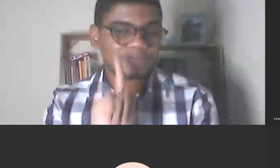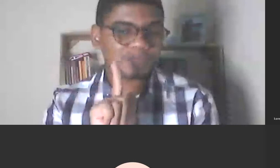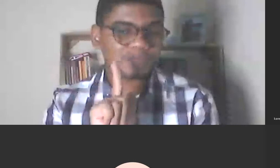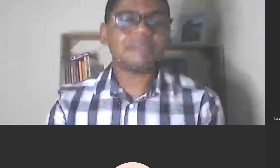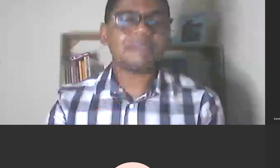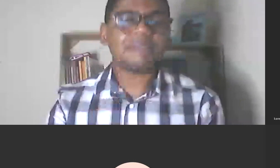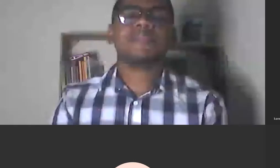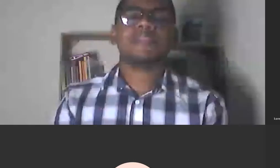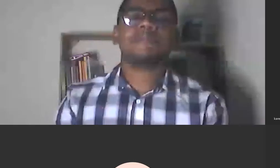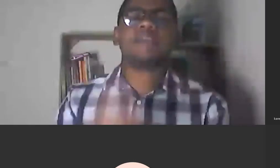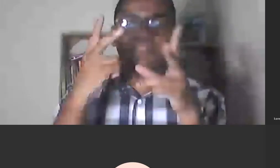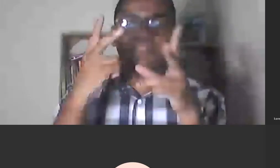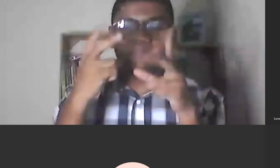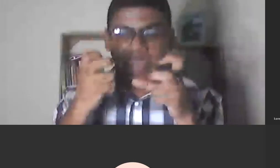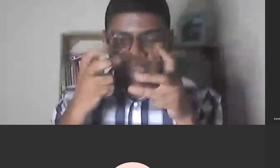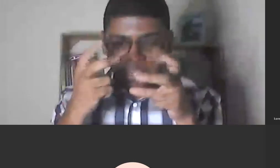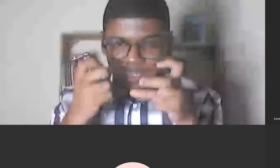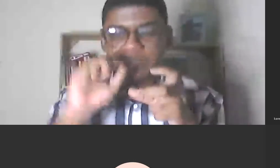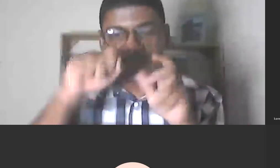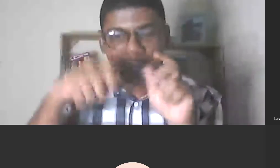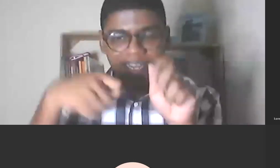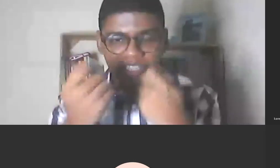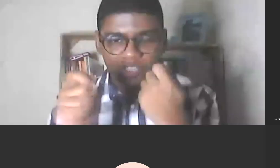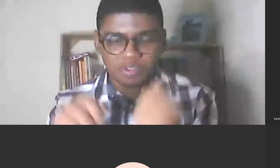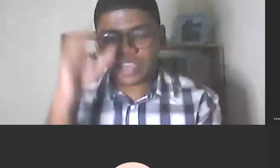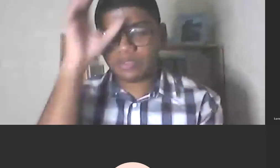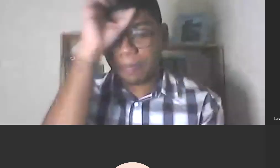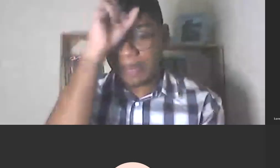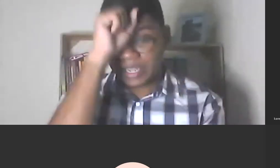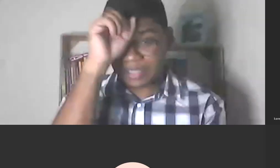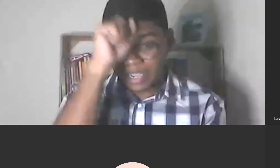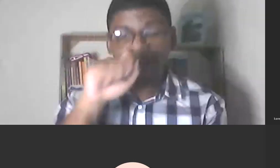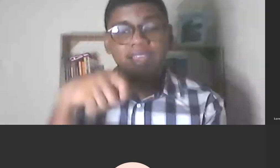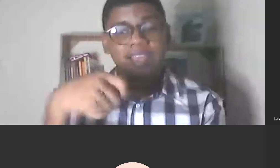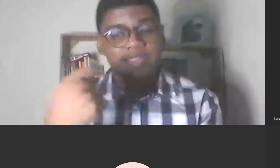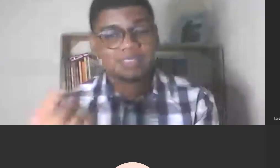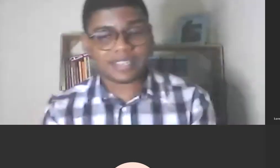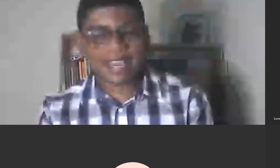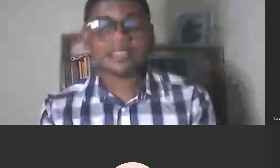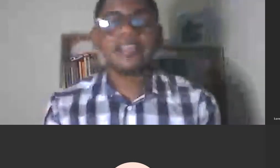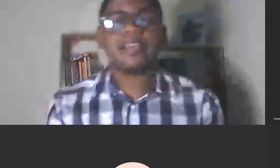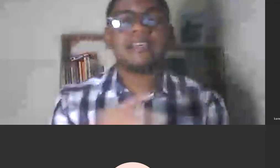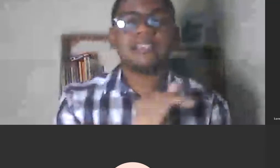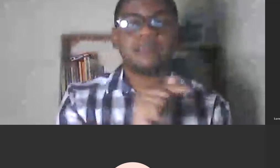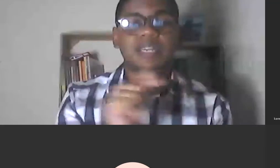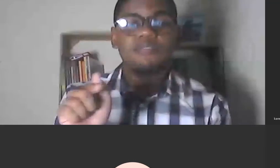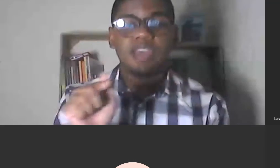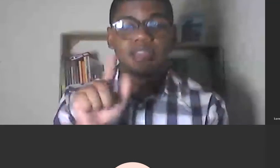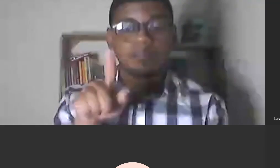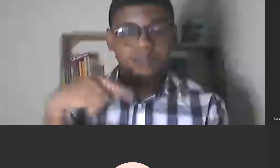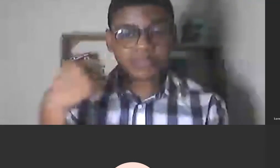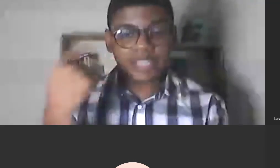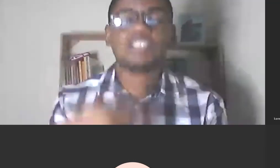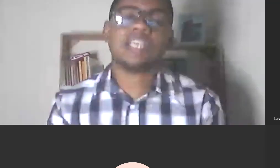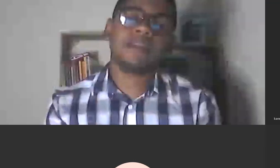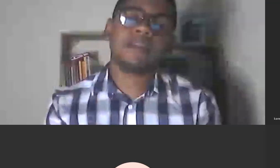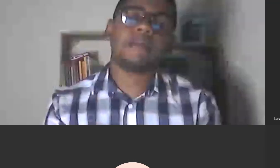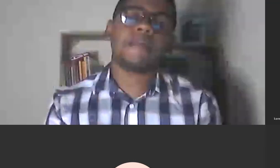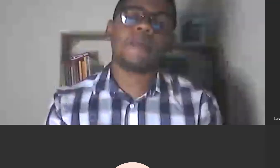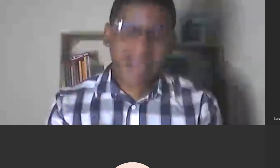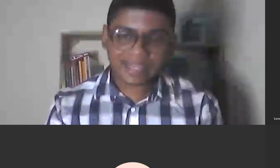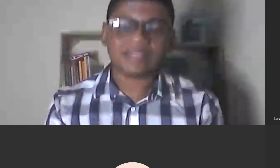conseguido, tá? Perceber os sinais que a gente foi vendo, aprender esses sinais, e semana que vem a